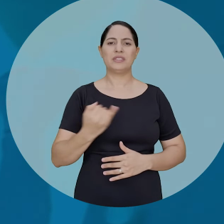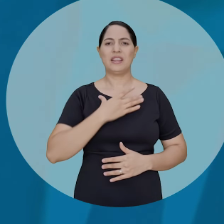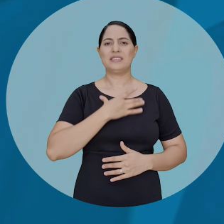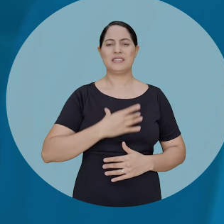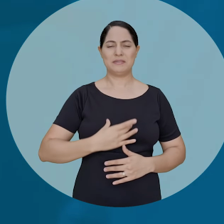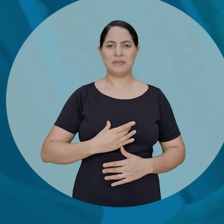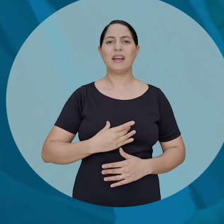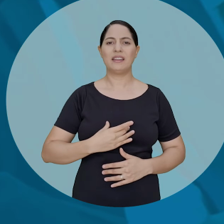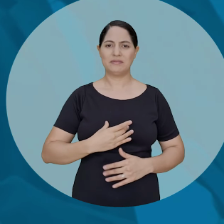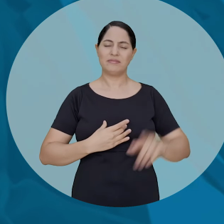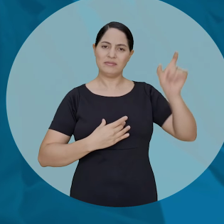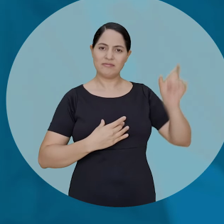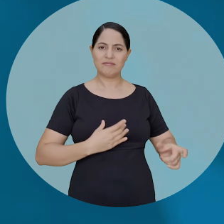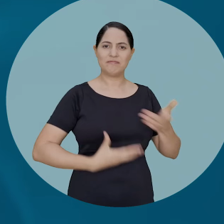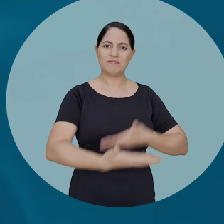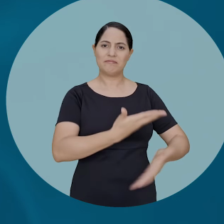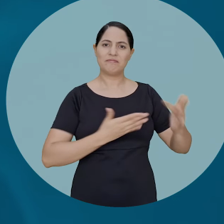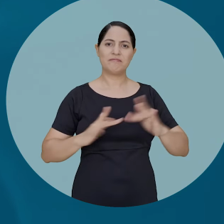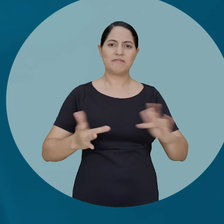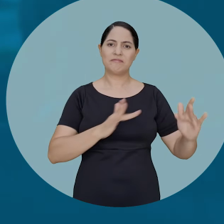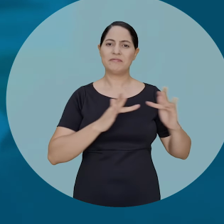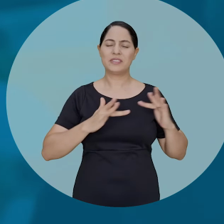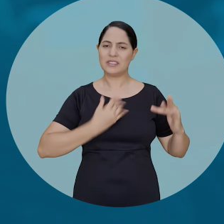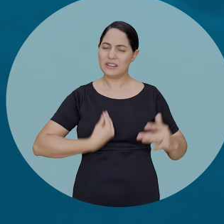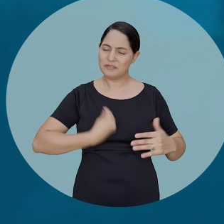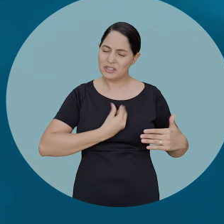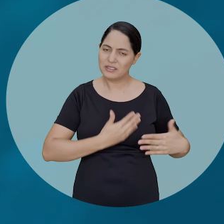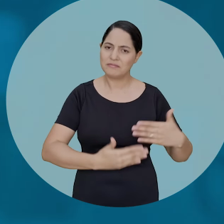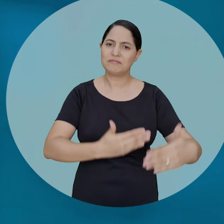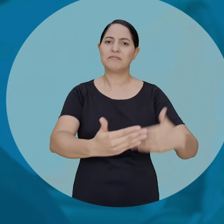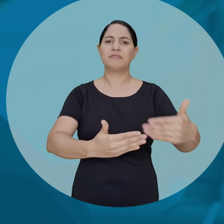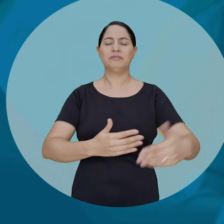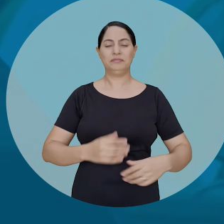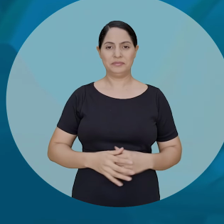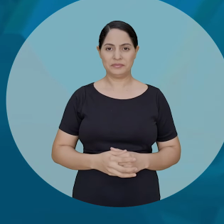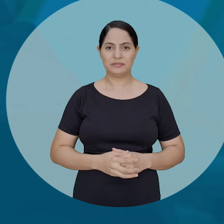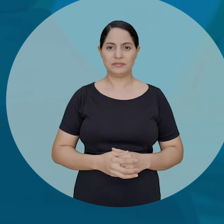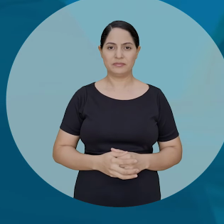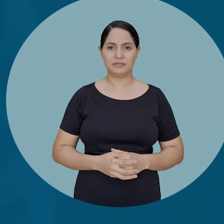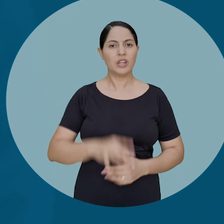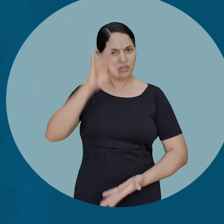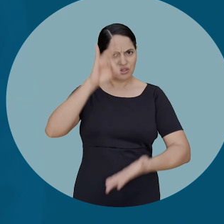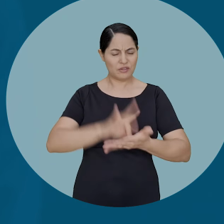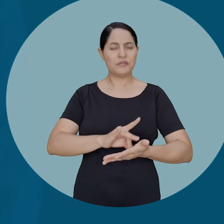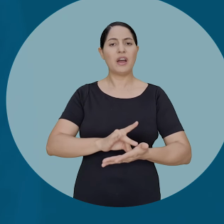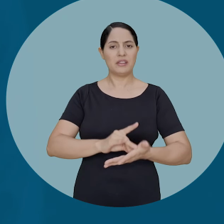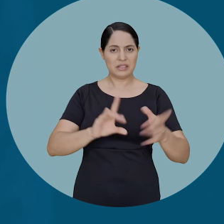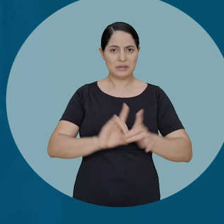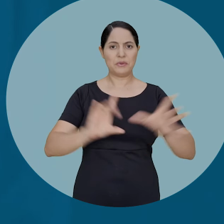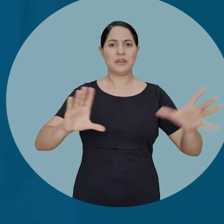relatar as ligações que tive com ele ao longo da vida. Reconhecimento por sua liderança na reconstrução democrática do